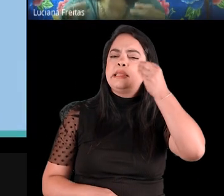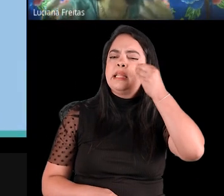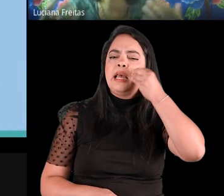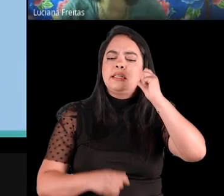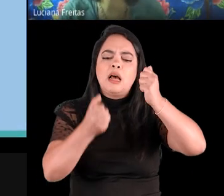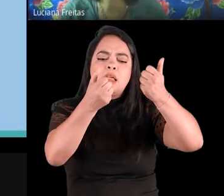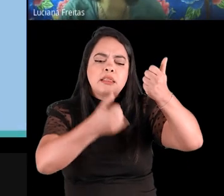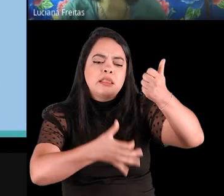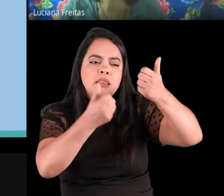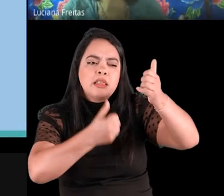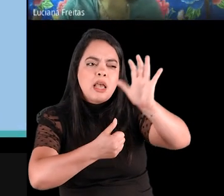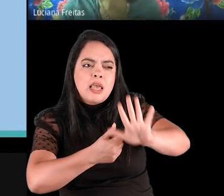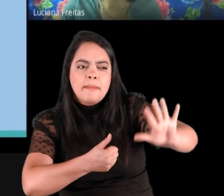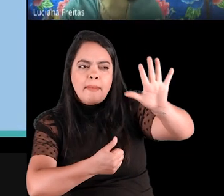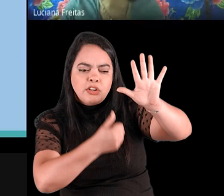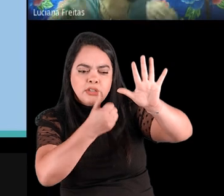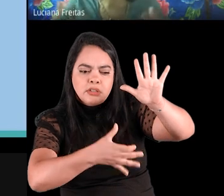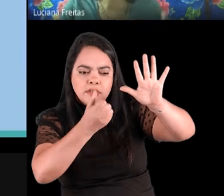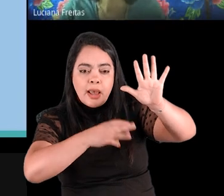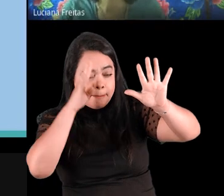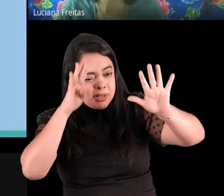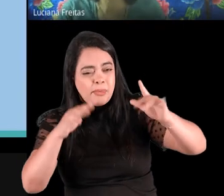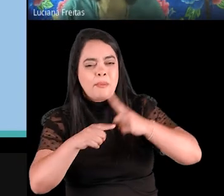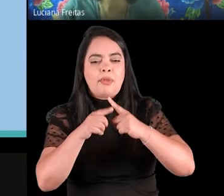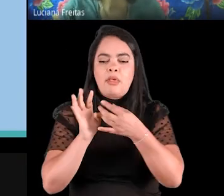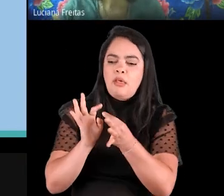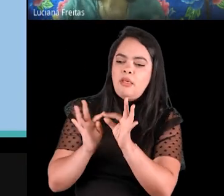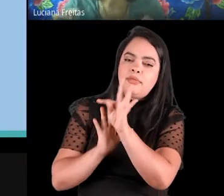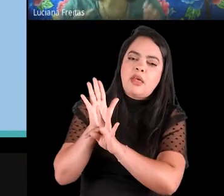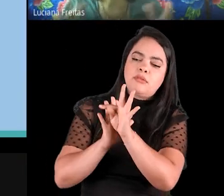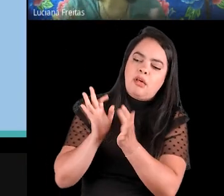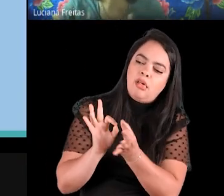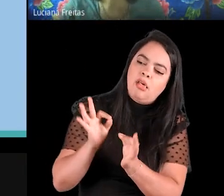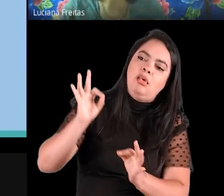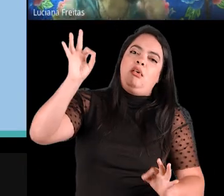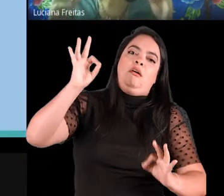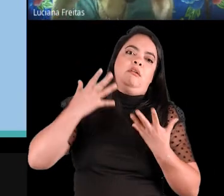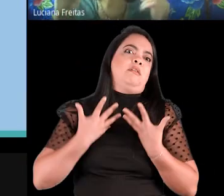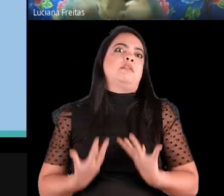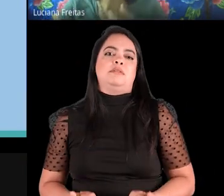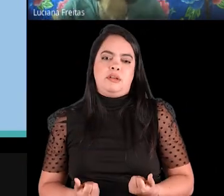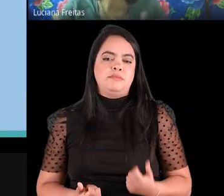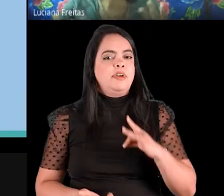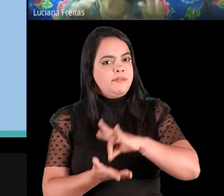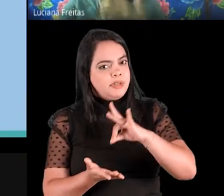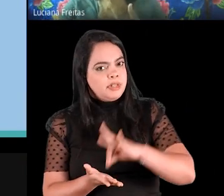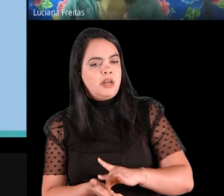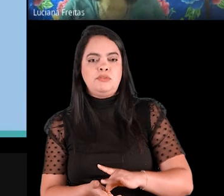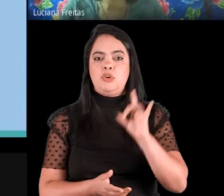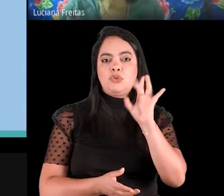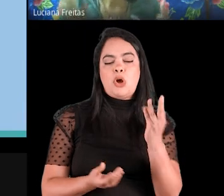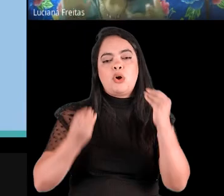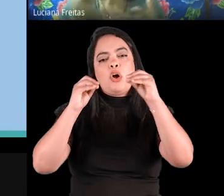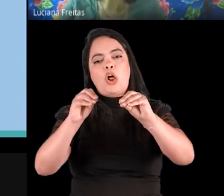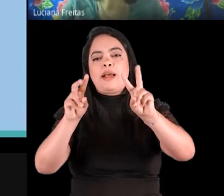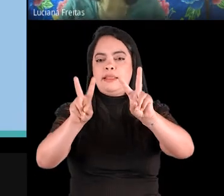porque senão também o texto fica muito grande e fica cansativo também. Então, não tem necessidade, é isso mesmo, coloca o tema, coloca o